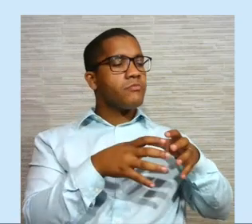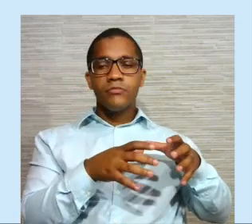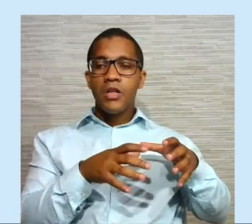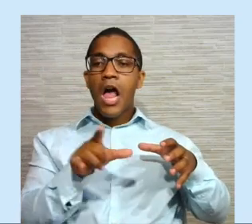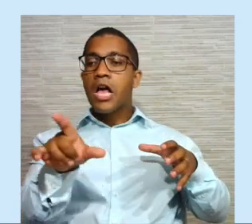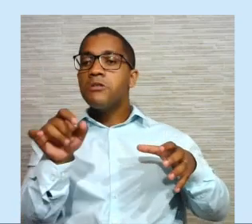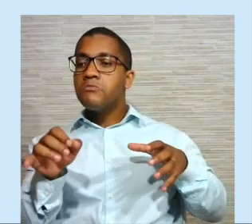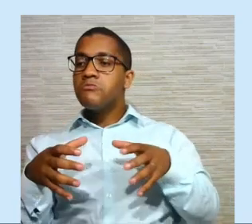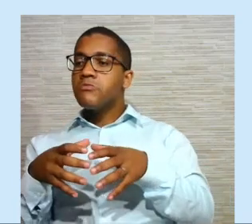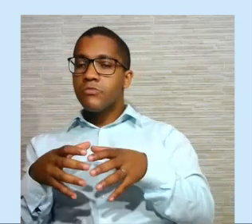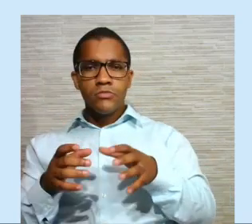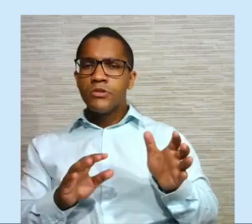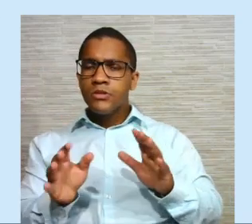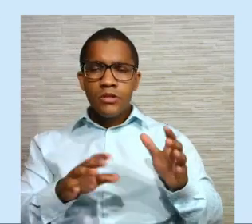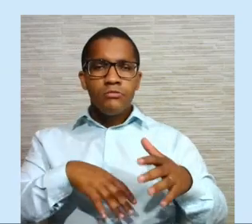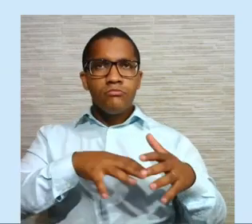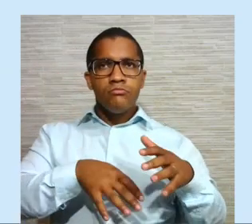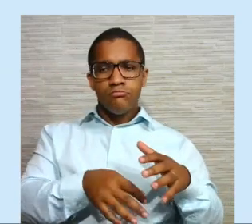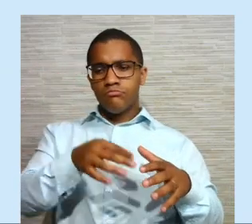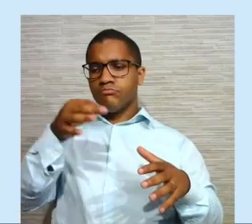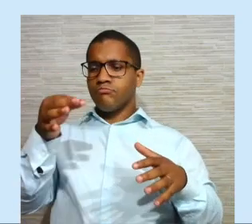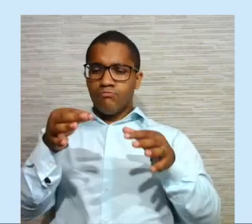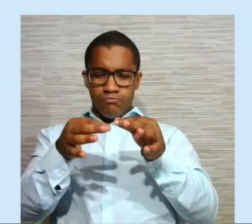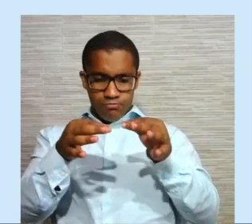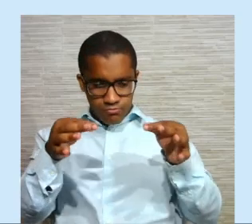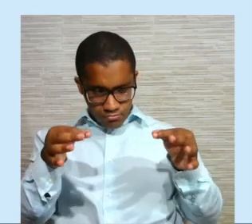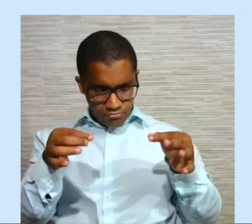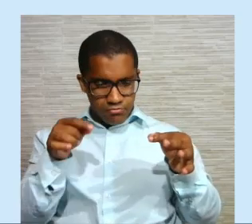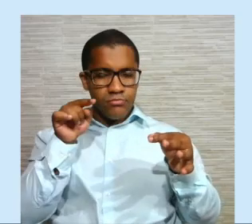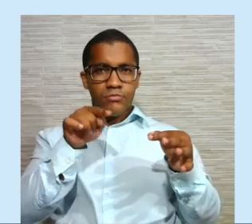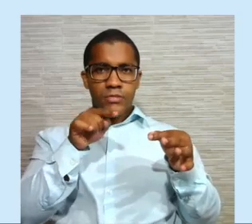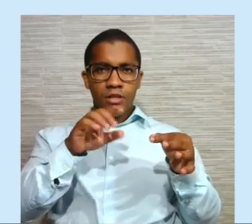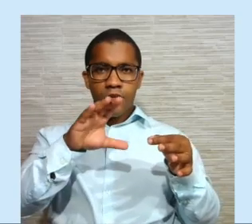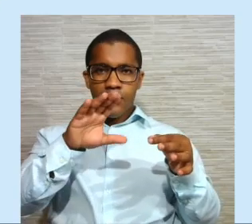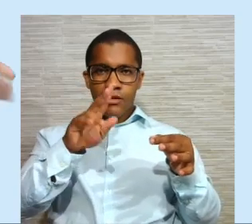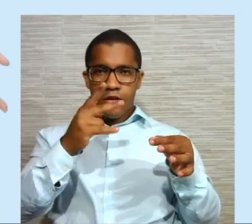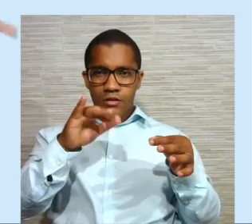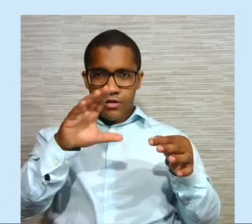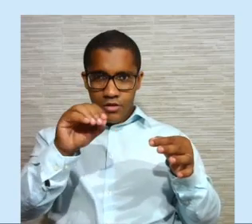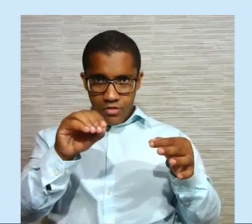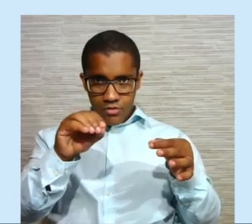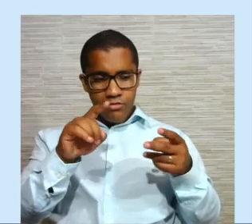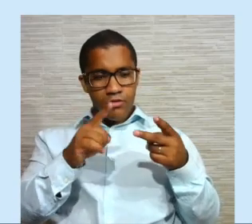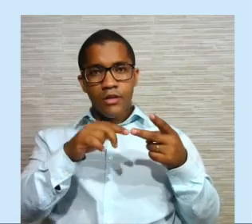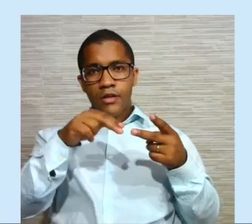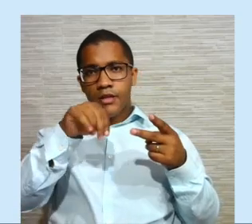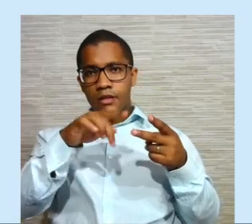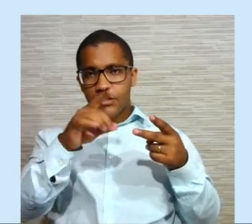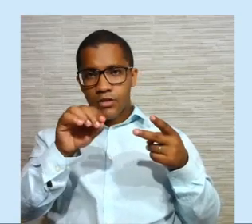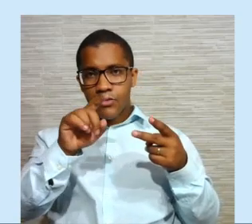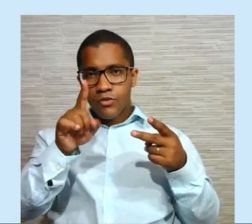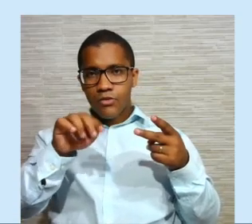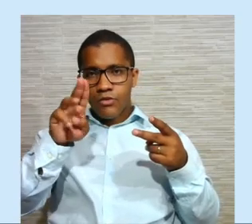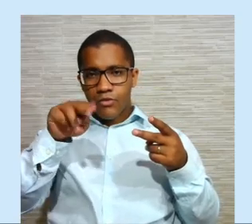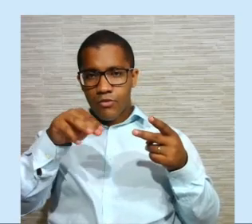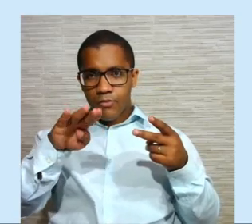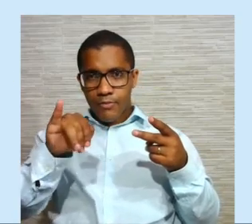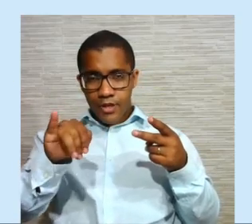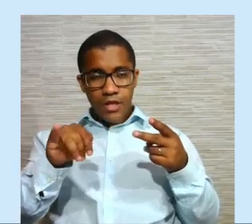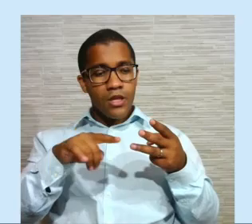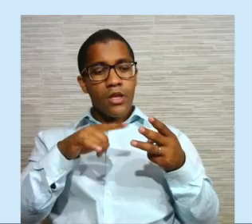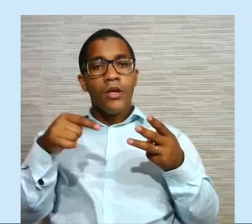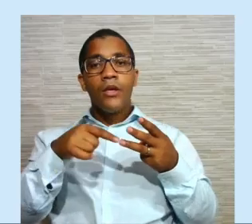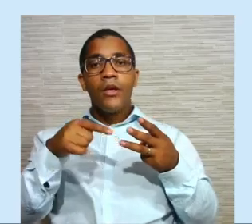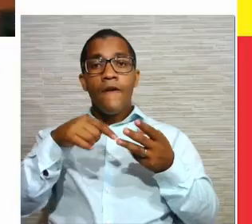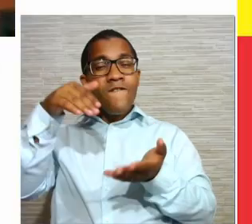banda não, né? Então, foi mais sorteio, então quem abriu a noite nessa primeira edição foi Chico Sainz e Nação Zumbi, né? E quem fechou a noite